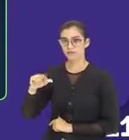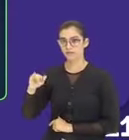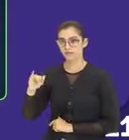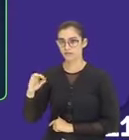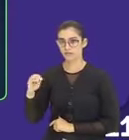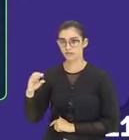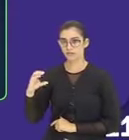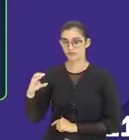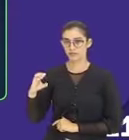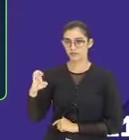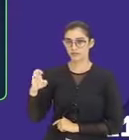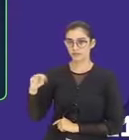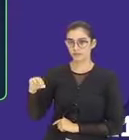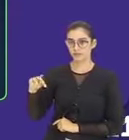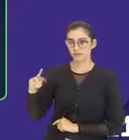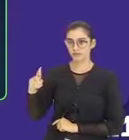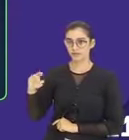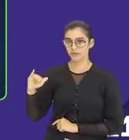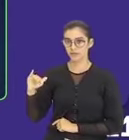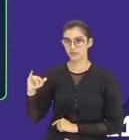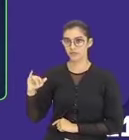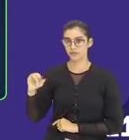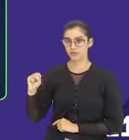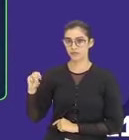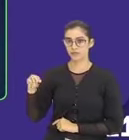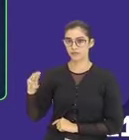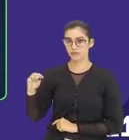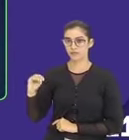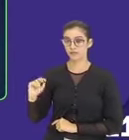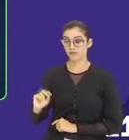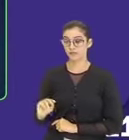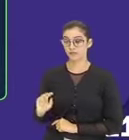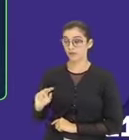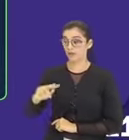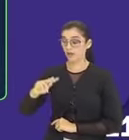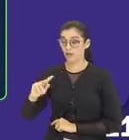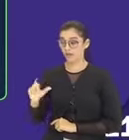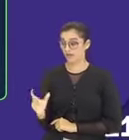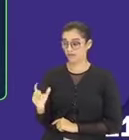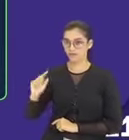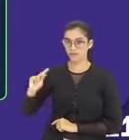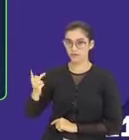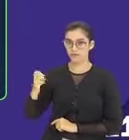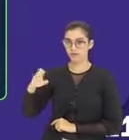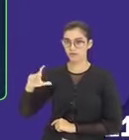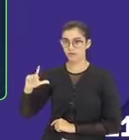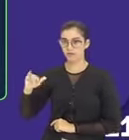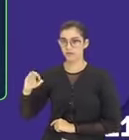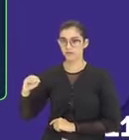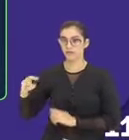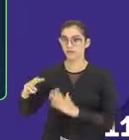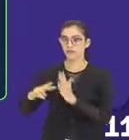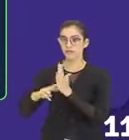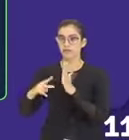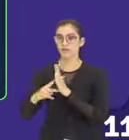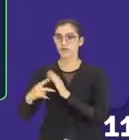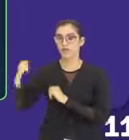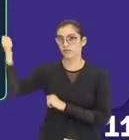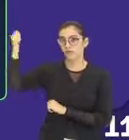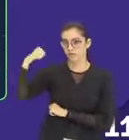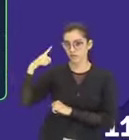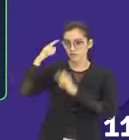aqui. Tudo que nós vimos, e o nosso amigo Saturno e suas estrelas, né? E suas luas girando em torno dele.